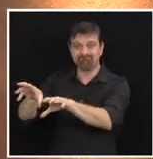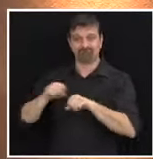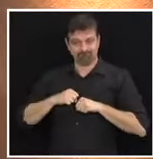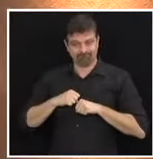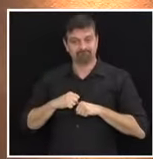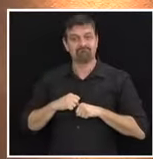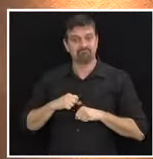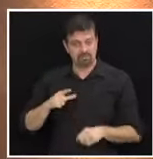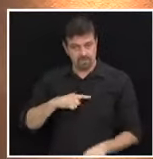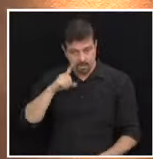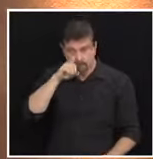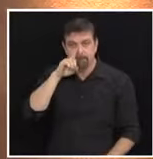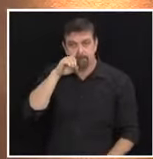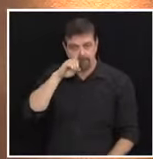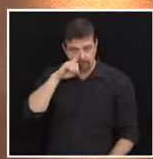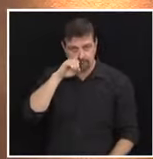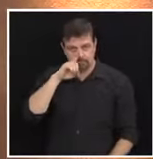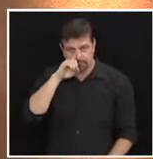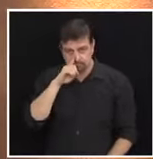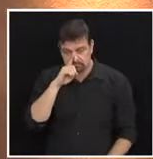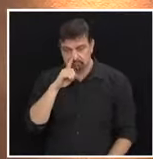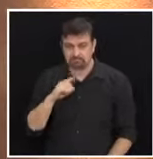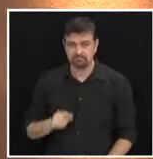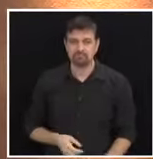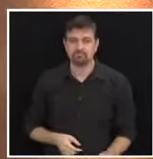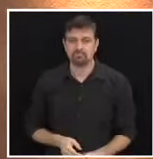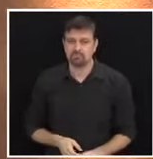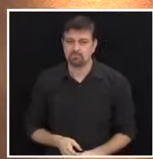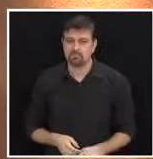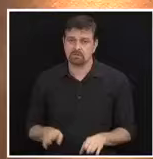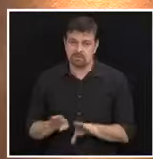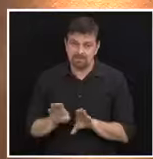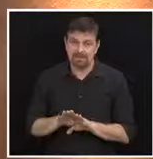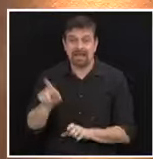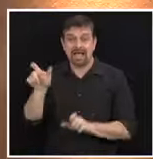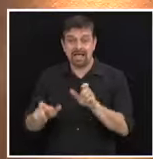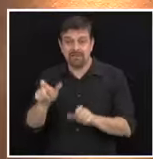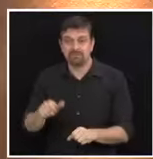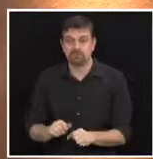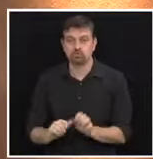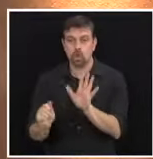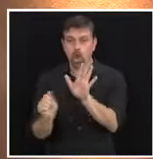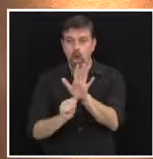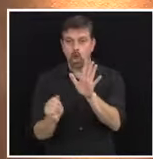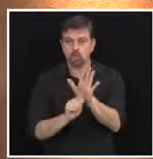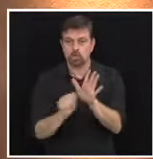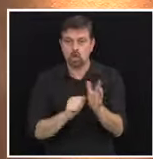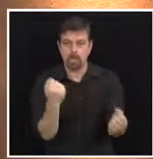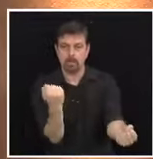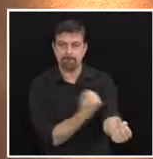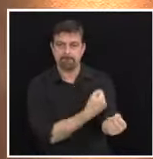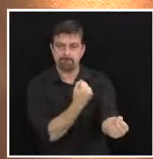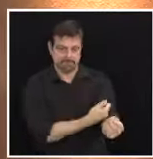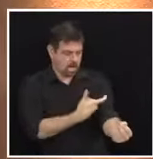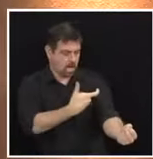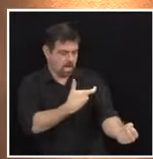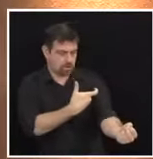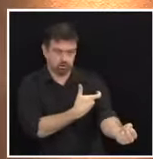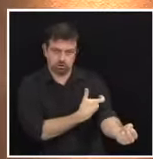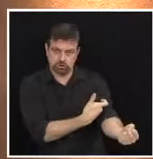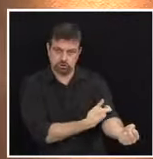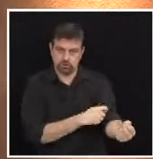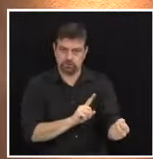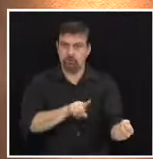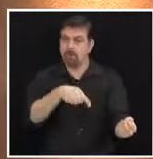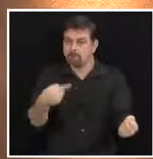há um risco de transmissão. O mais comum, é lógico, são os usuários de drogas, pessoas que usam drogas e que